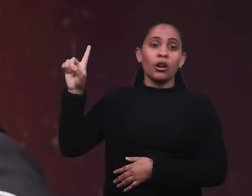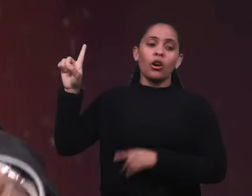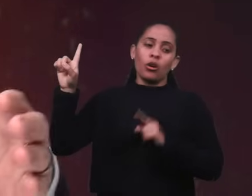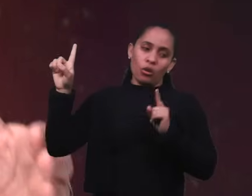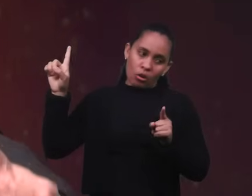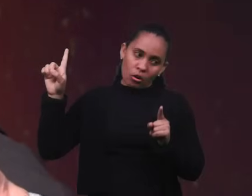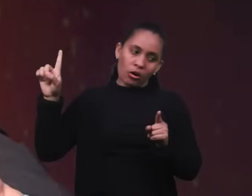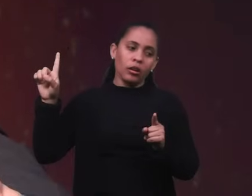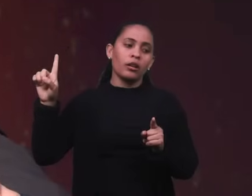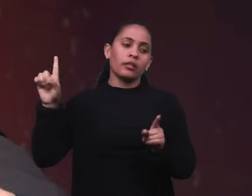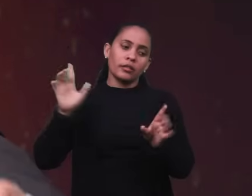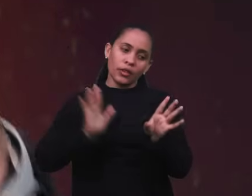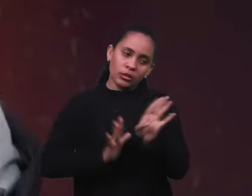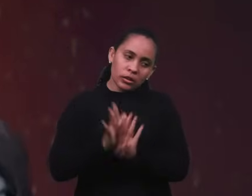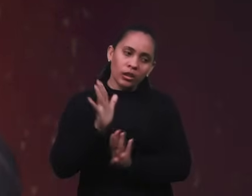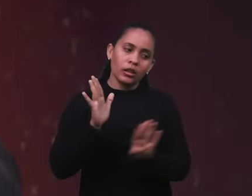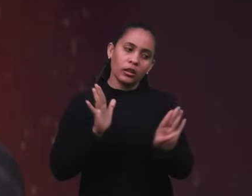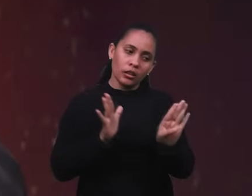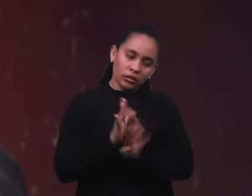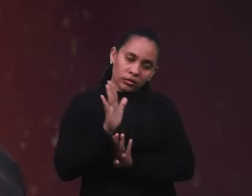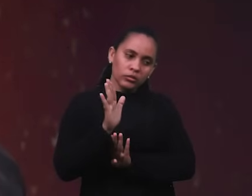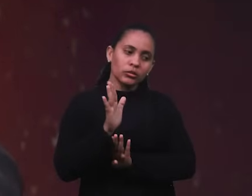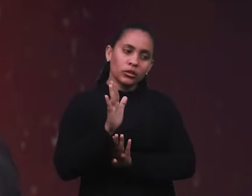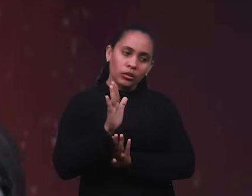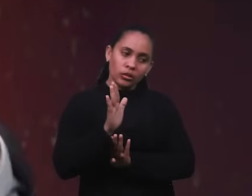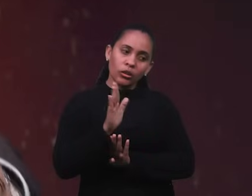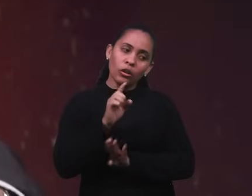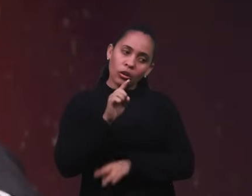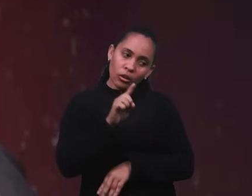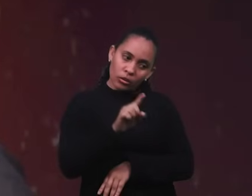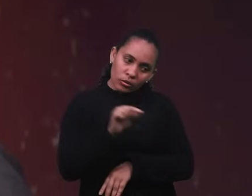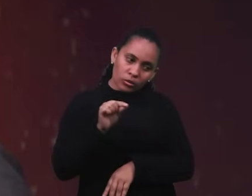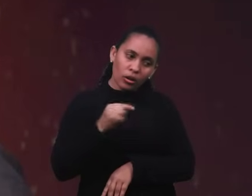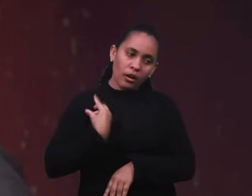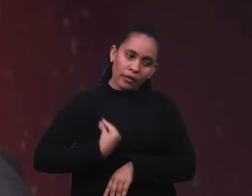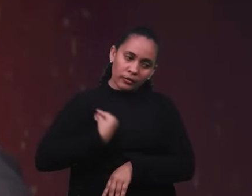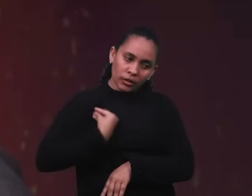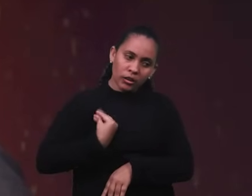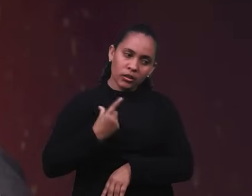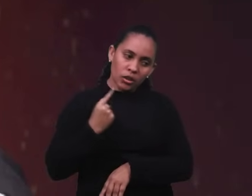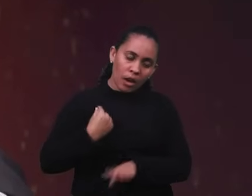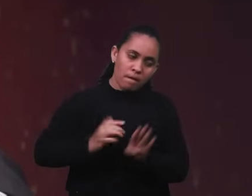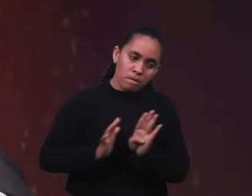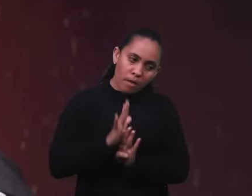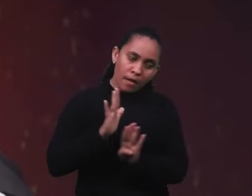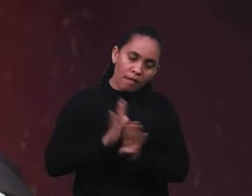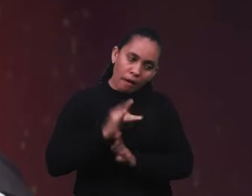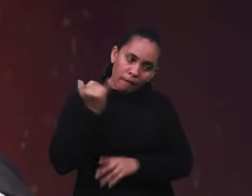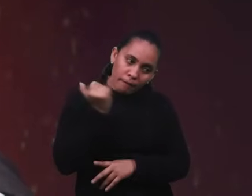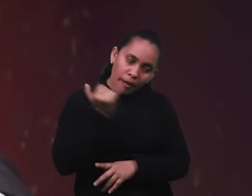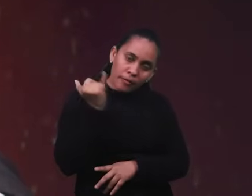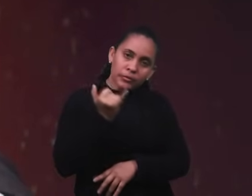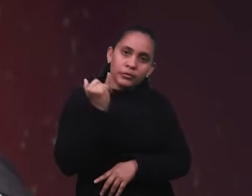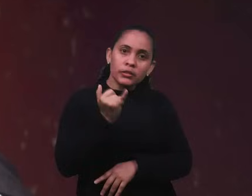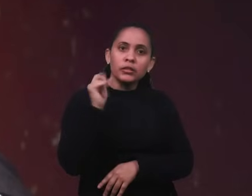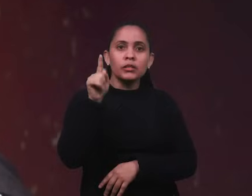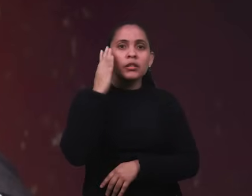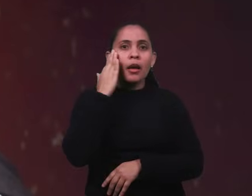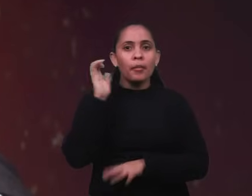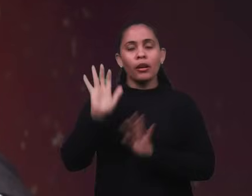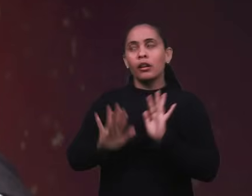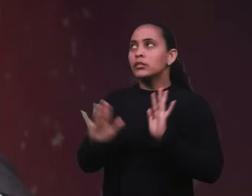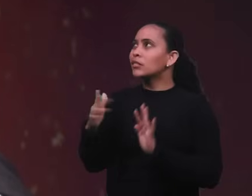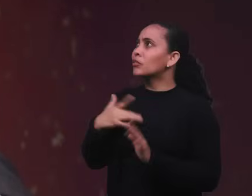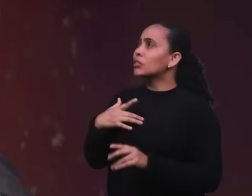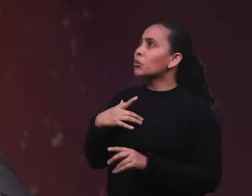falando assim, ó, escolhe a vida, escolhe a vida, porque ele é misericordioso, ele é longânimo, mesmo sabendo que você vai escolher, às